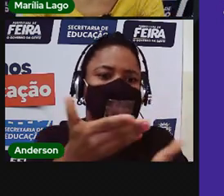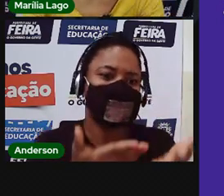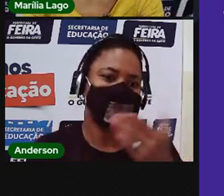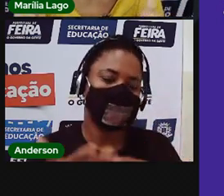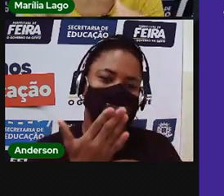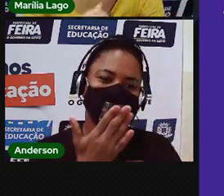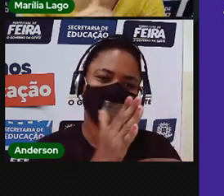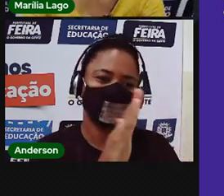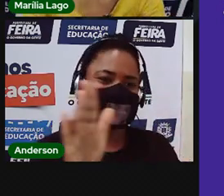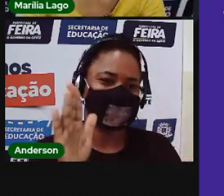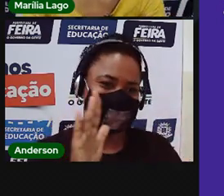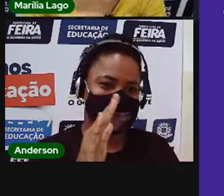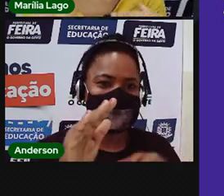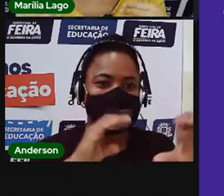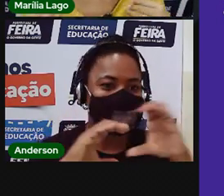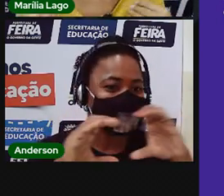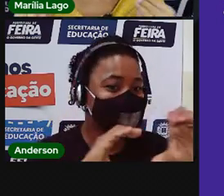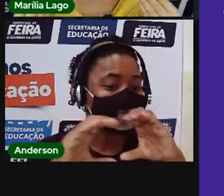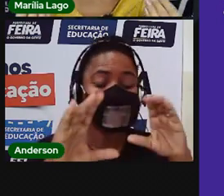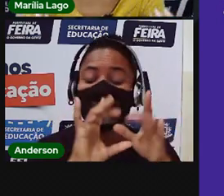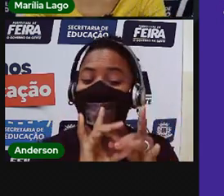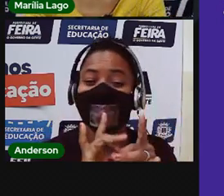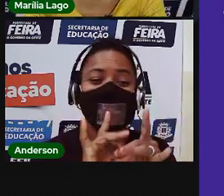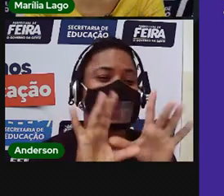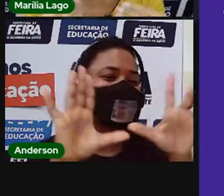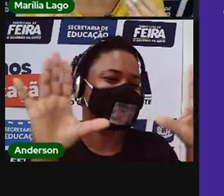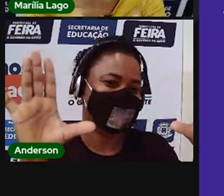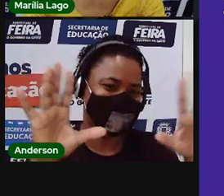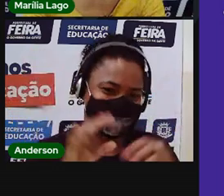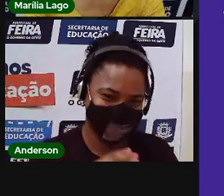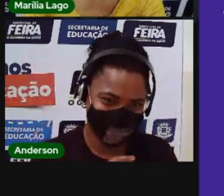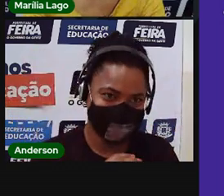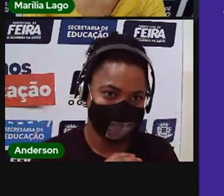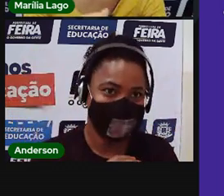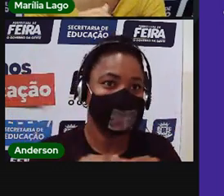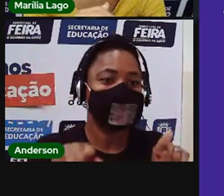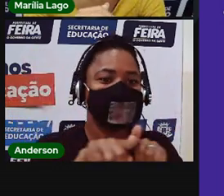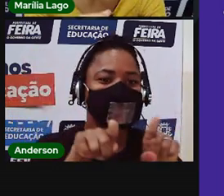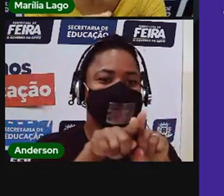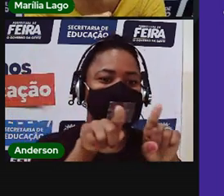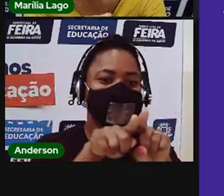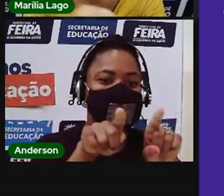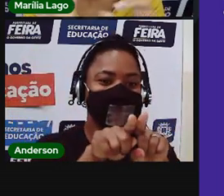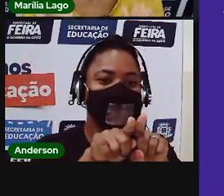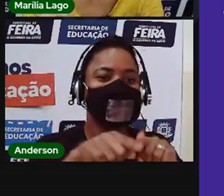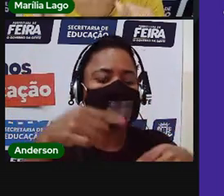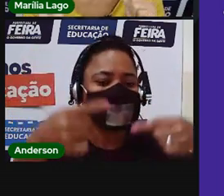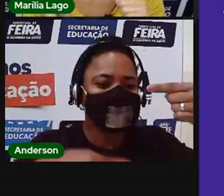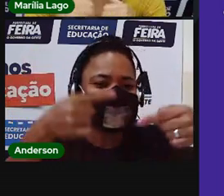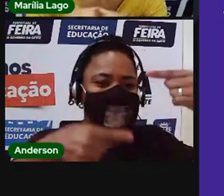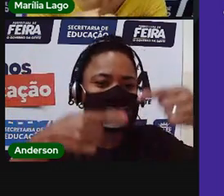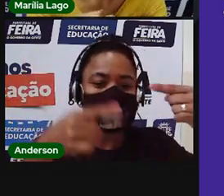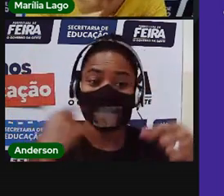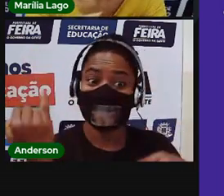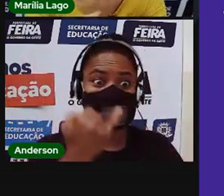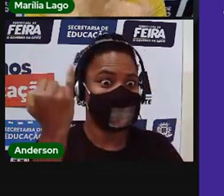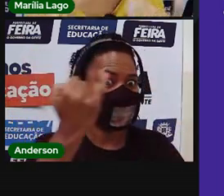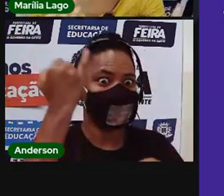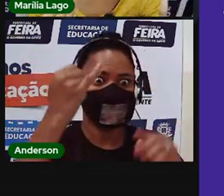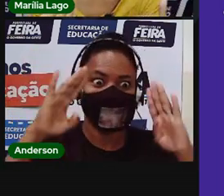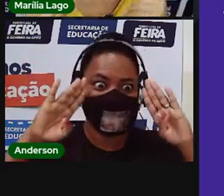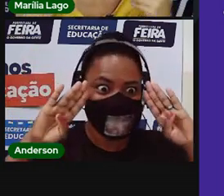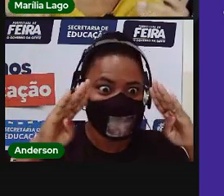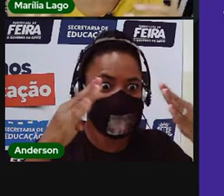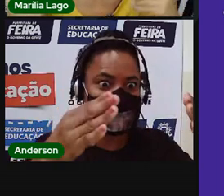mais abertos, livres, abrindo discussões importantes, né, sempre focando com respeito,